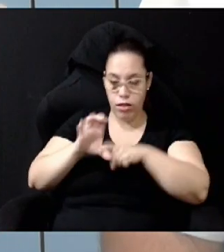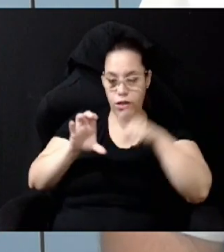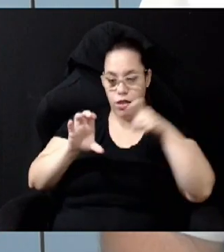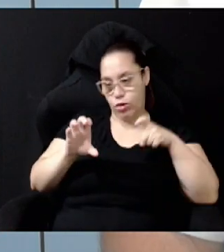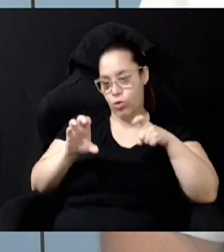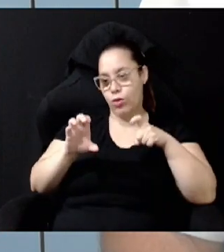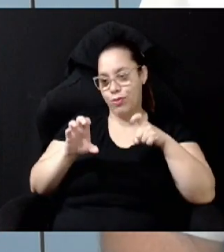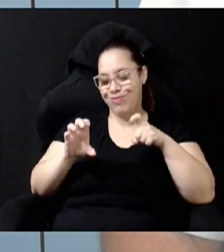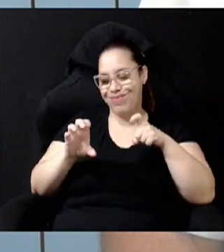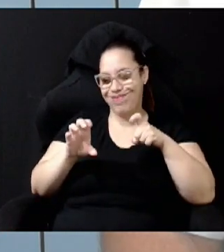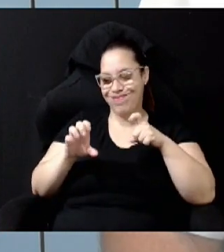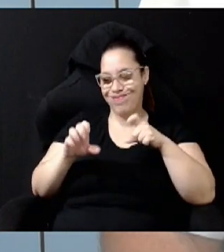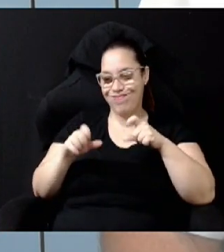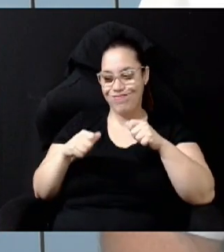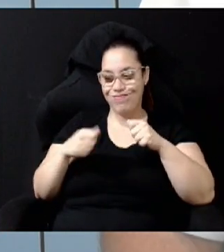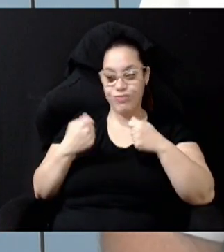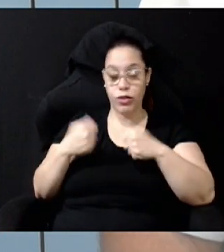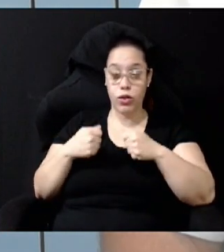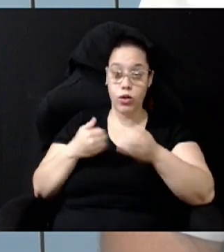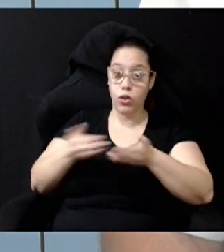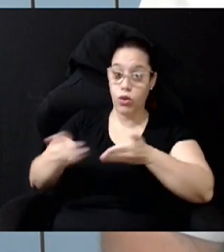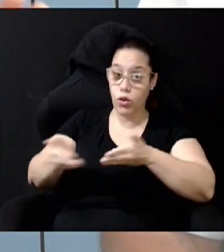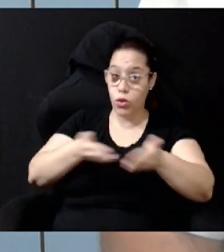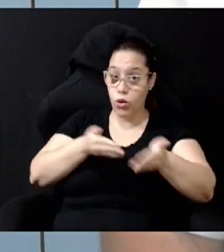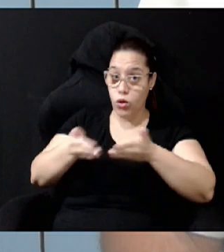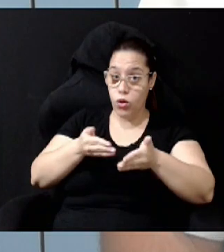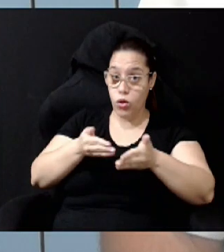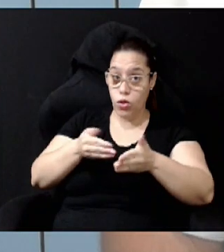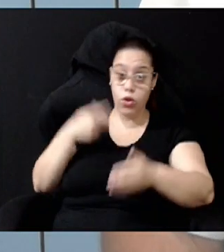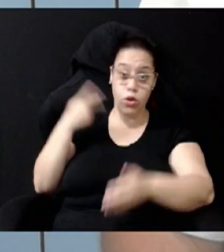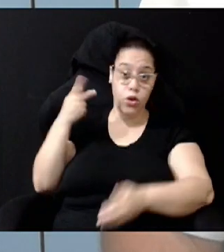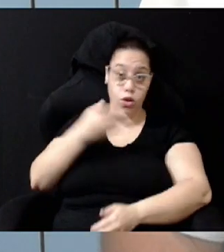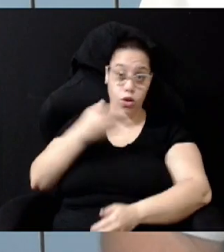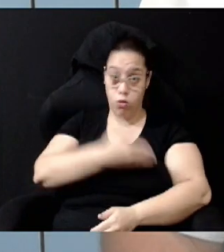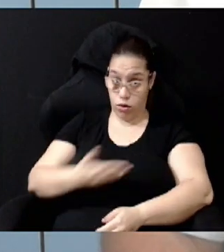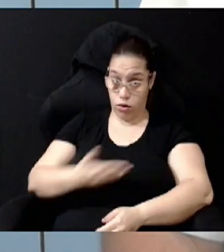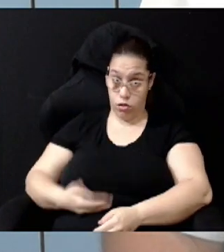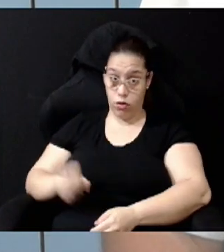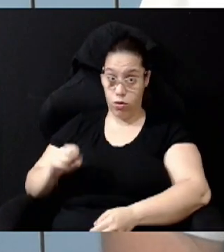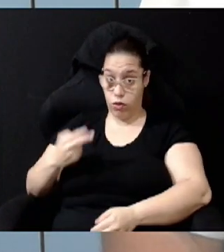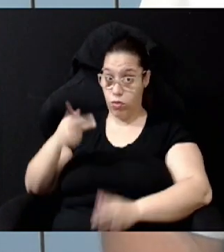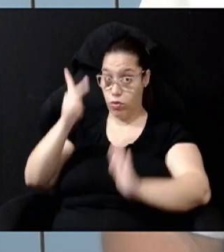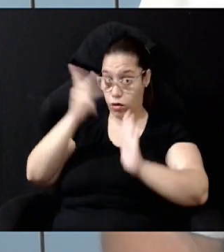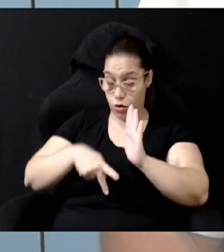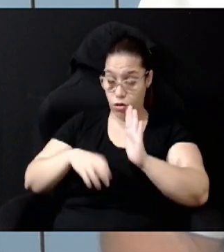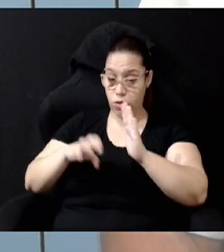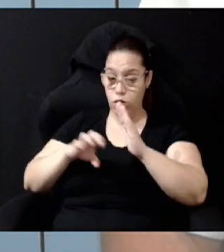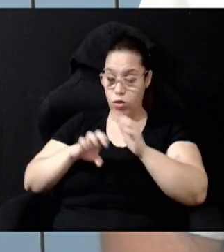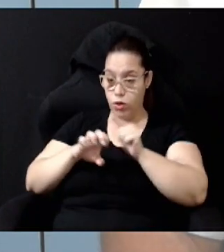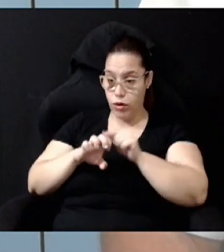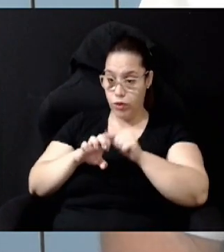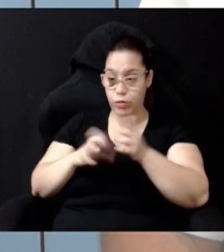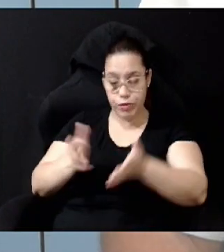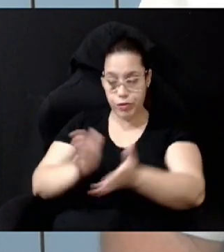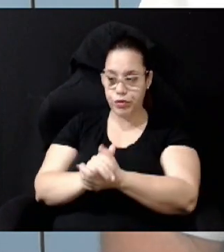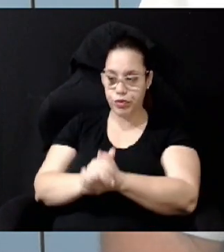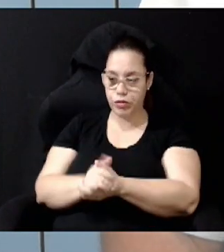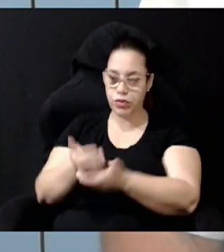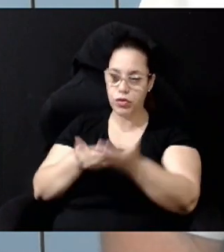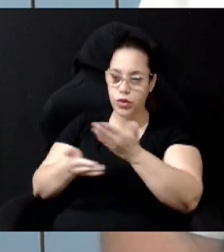não concorram muitas vezes com a política pública ou com as próprias cooperativas. Eles poderiam estar organizados,